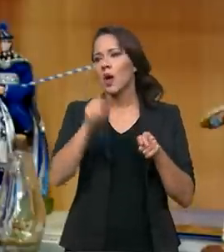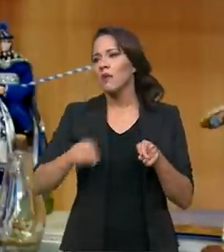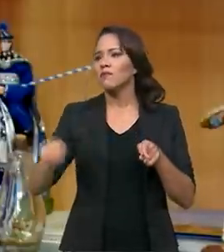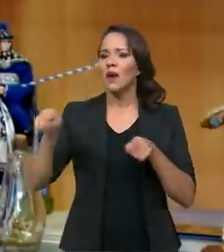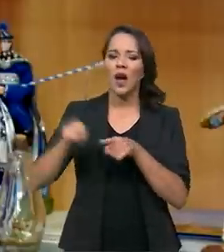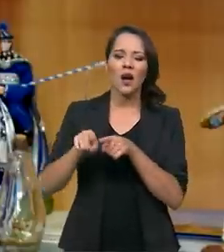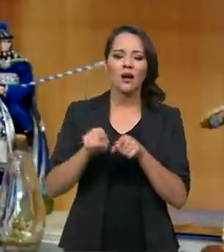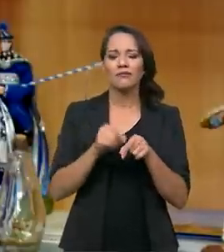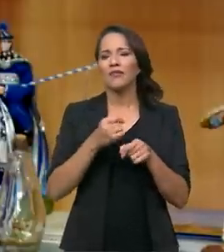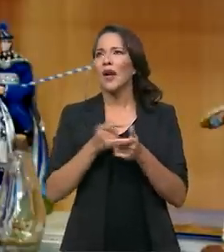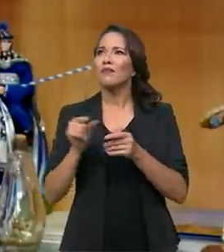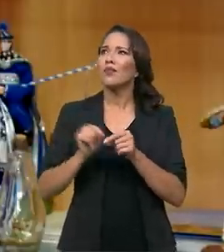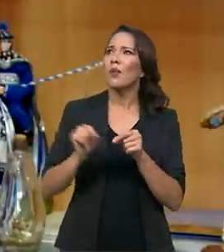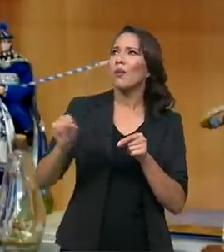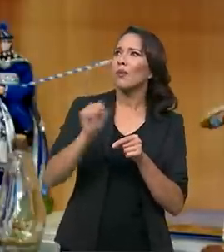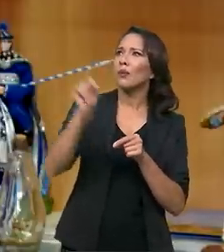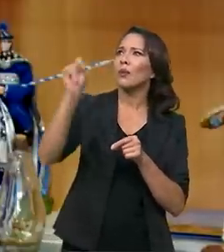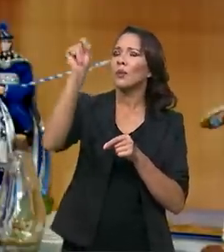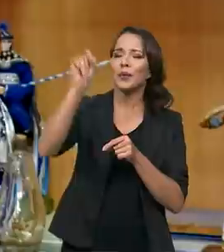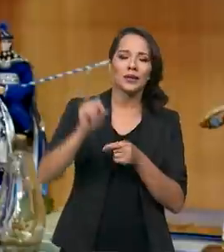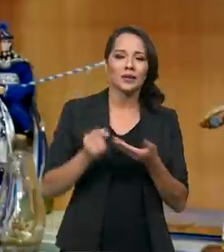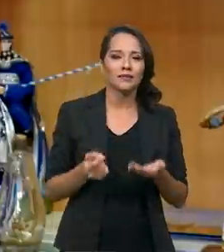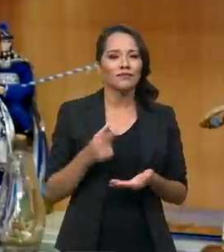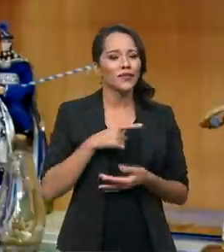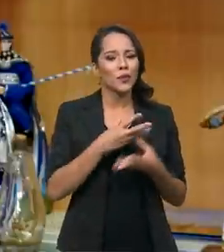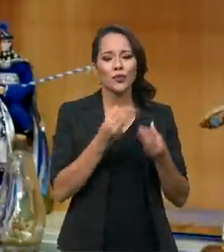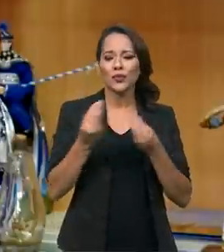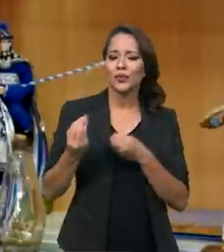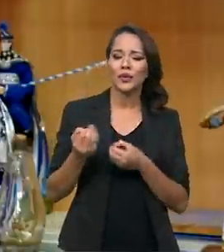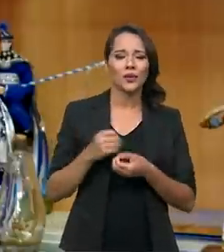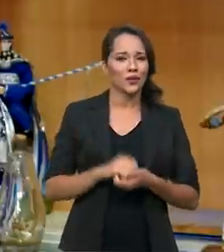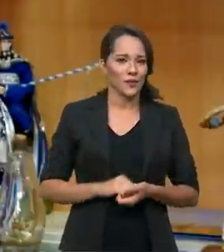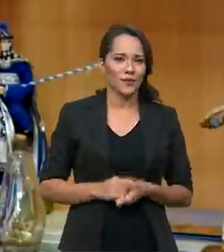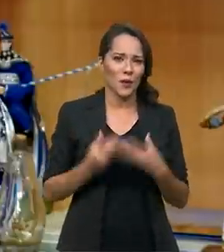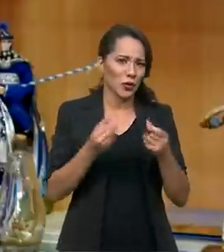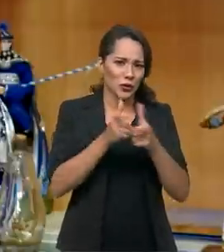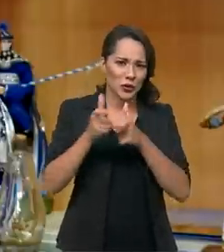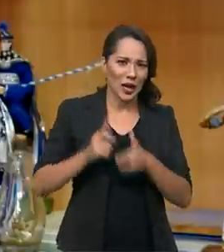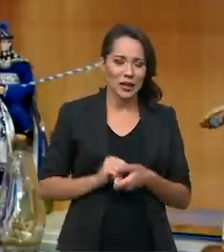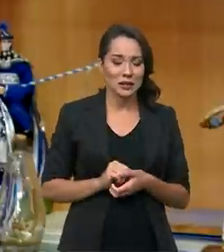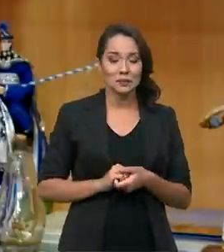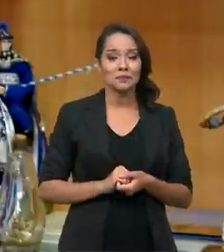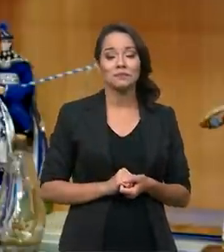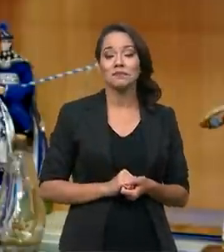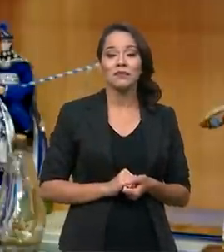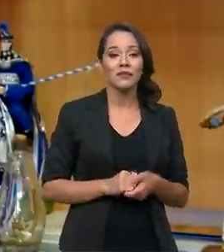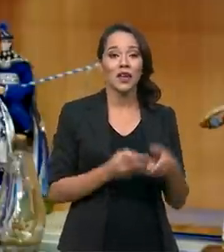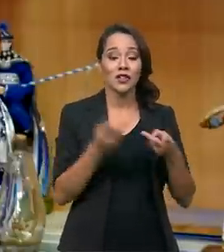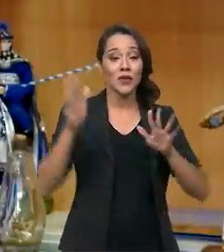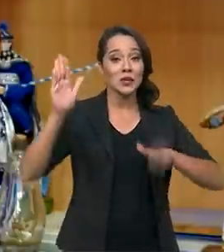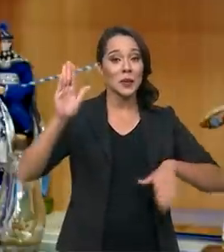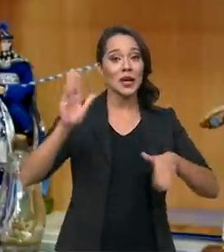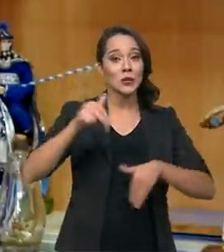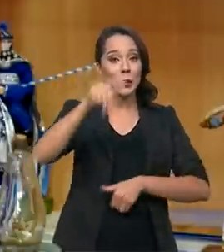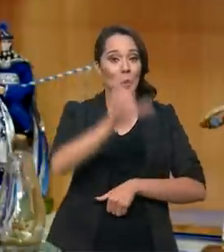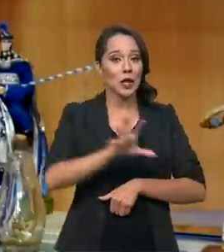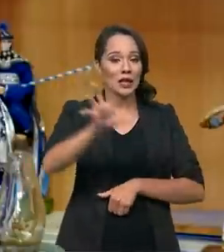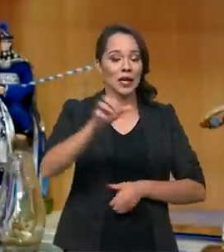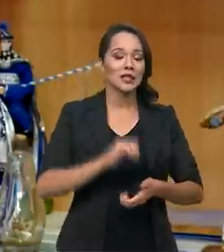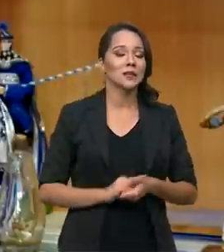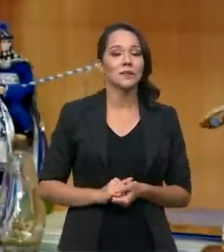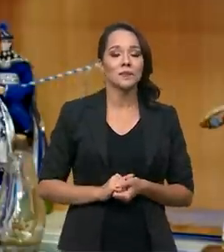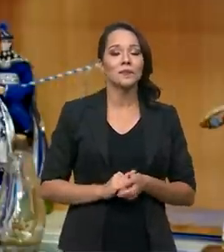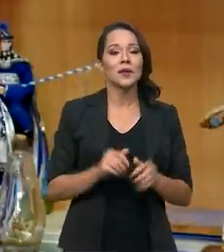Maragogi entre um e outro Maceió enfim muitas ativo Porto de Galinha então a gente ver as praias do Nordeste aqui